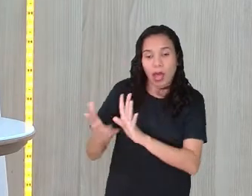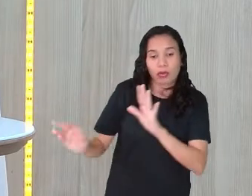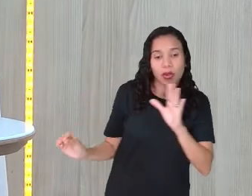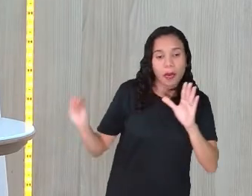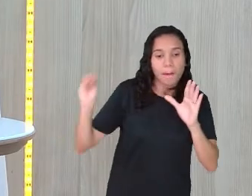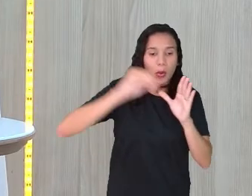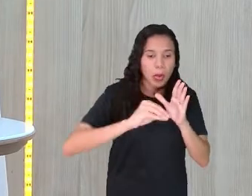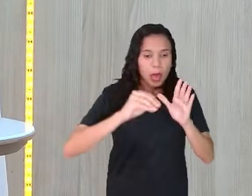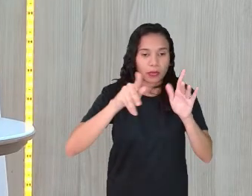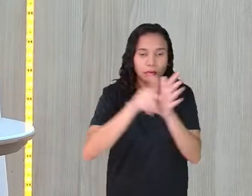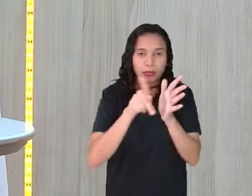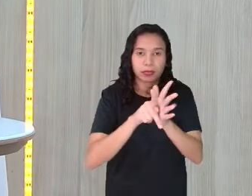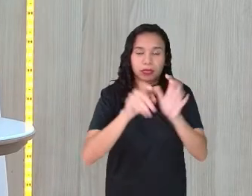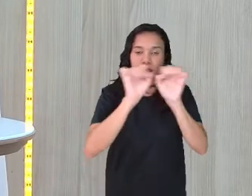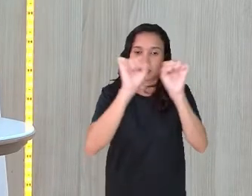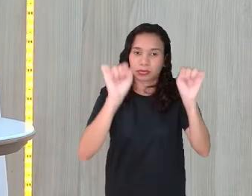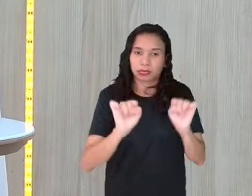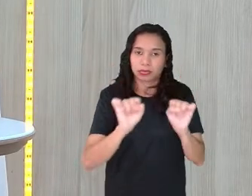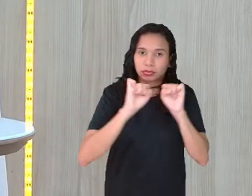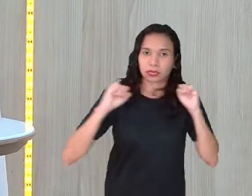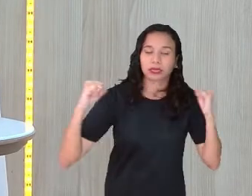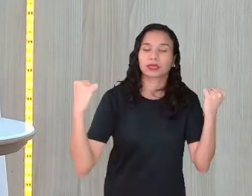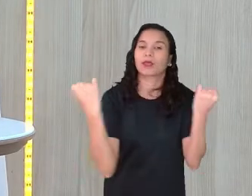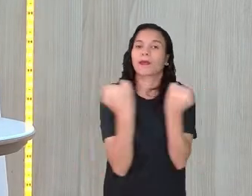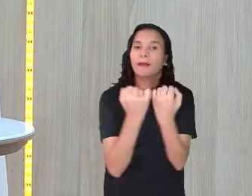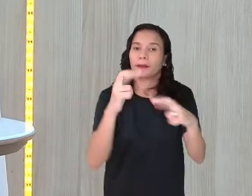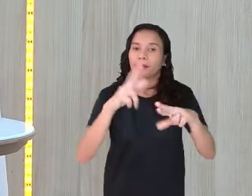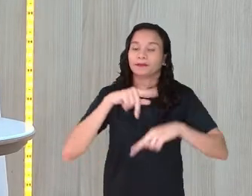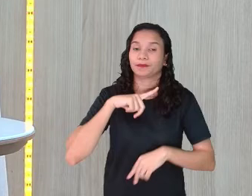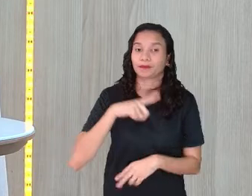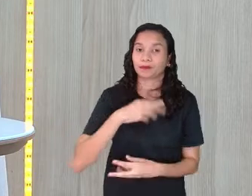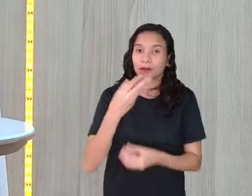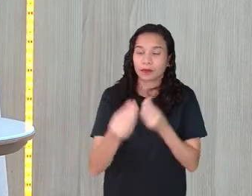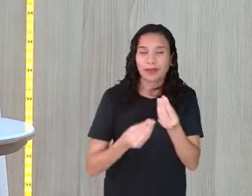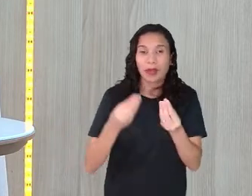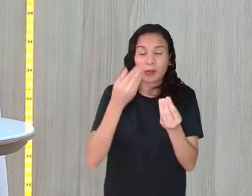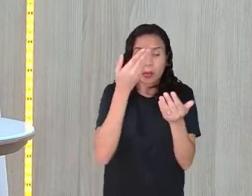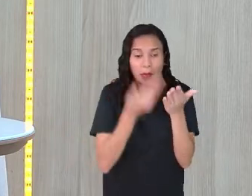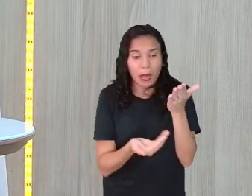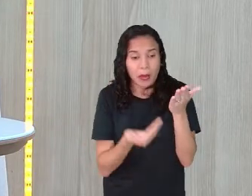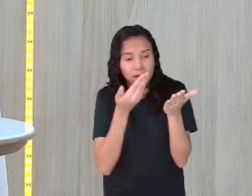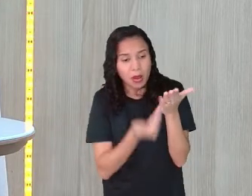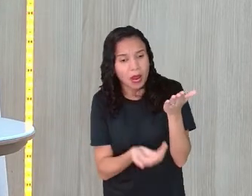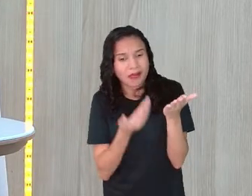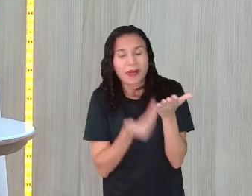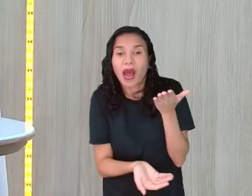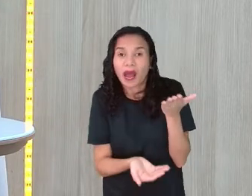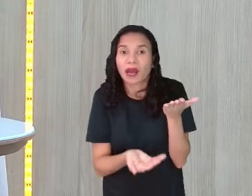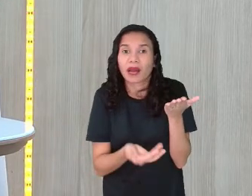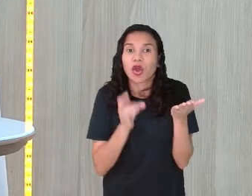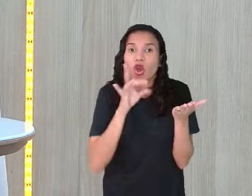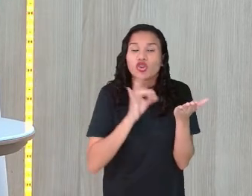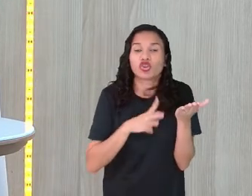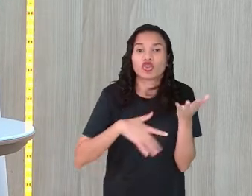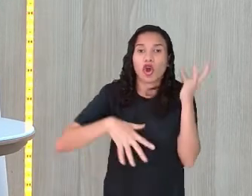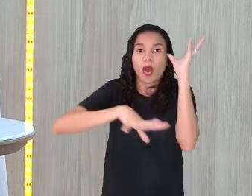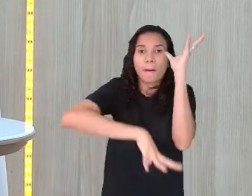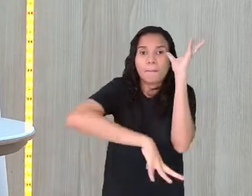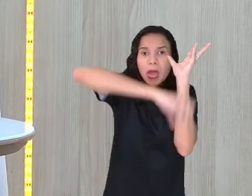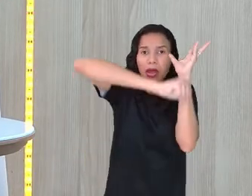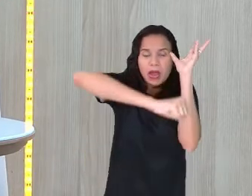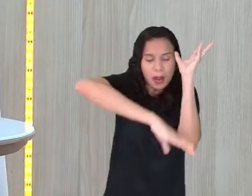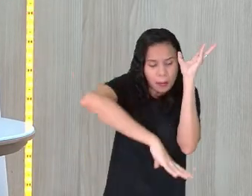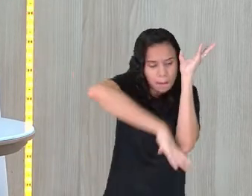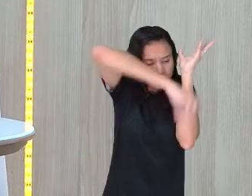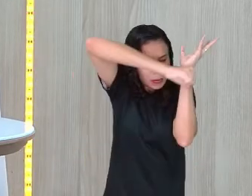inseridos dentro da sociedade e aí o desgaste foi sendo grande, né? Porque a gente só foi extraindo